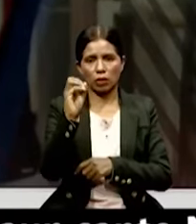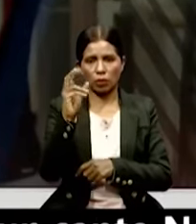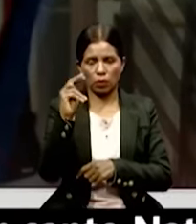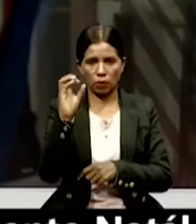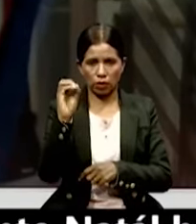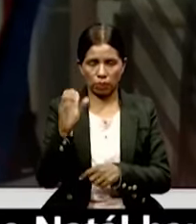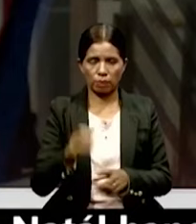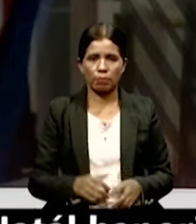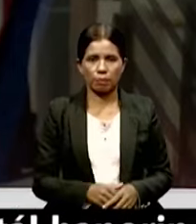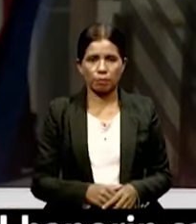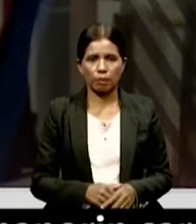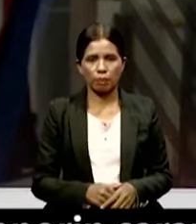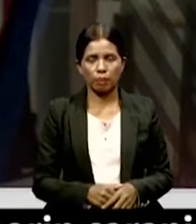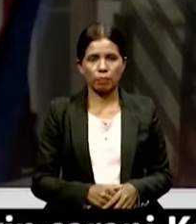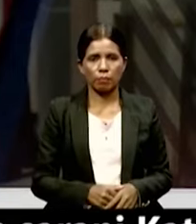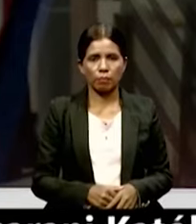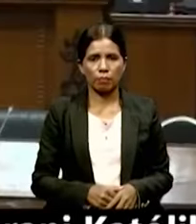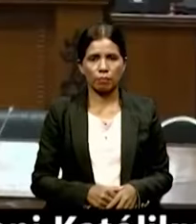Caloan.